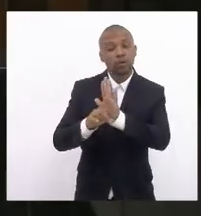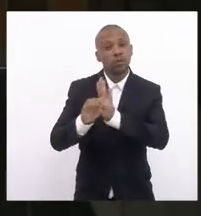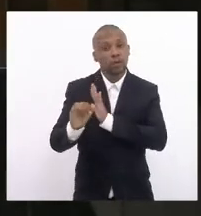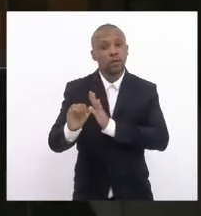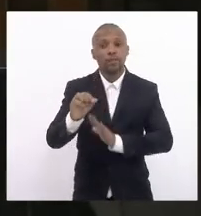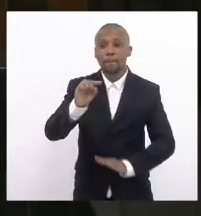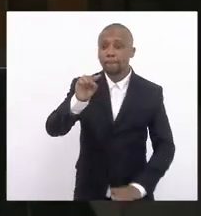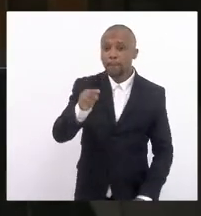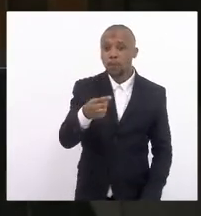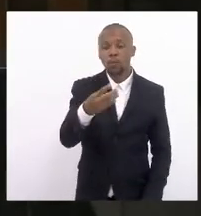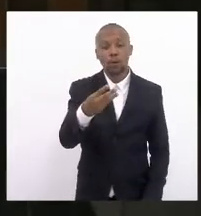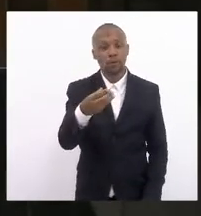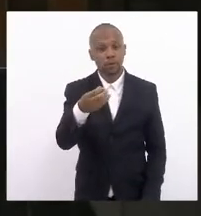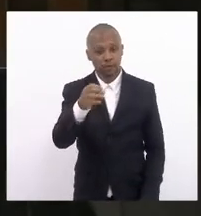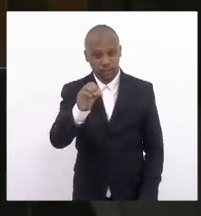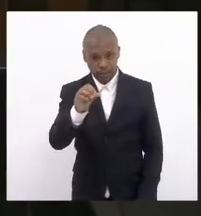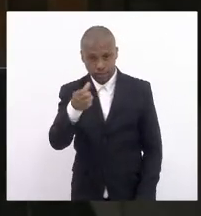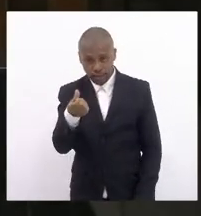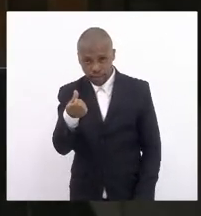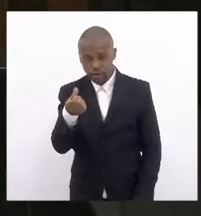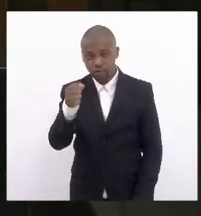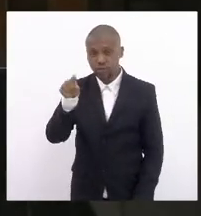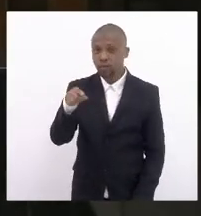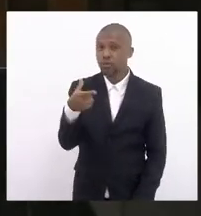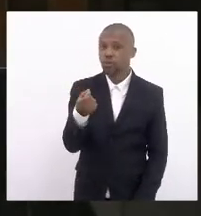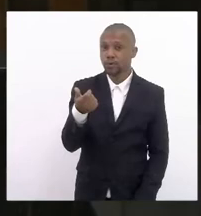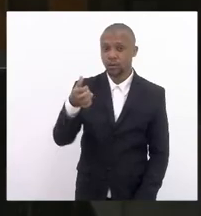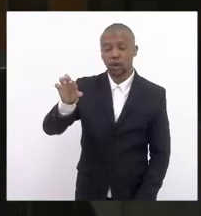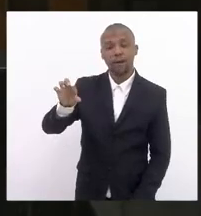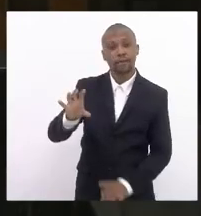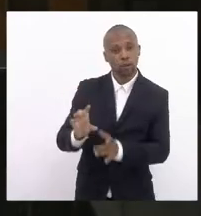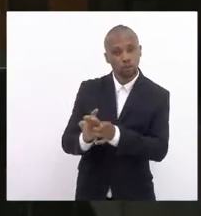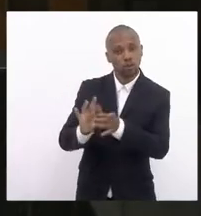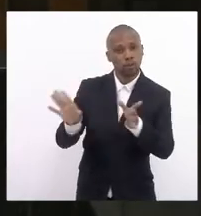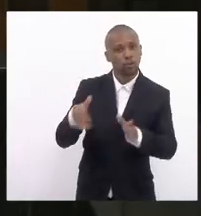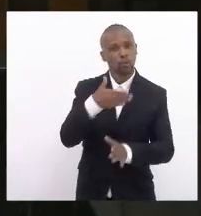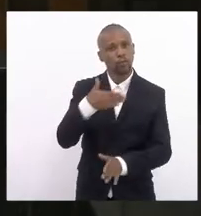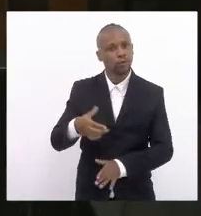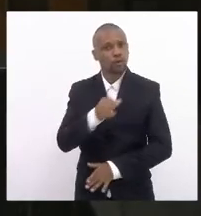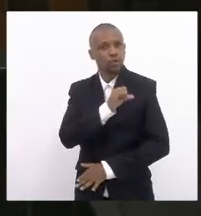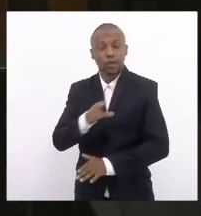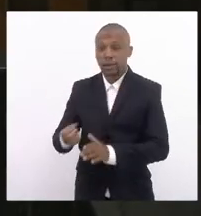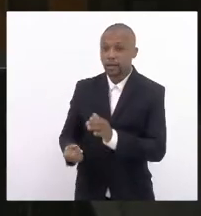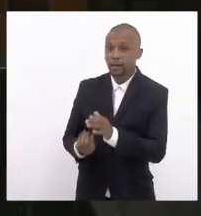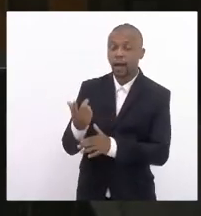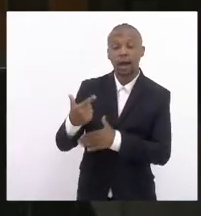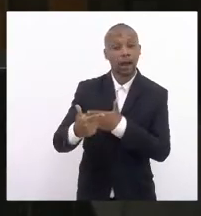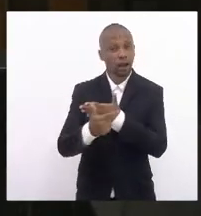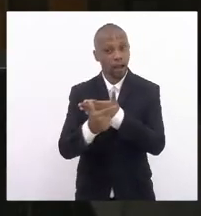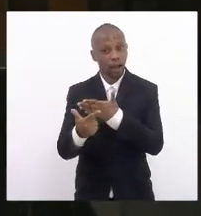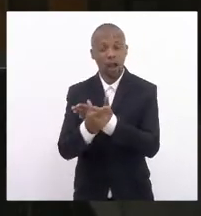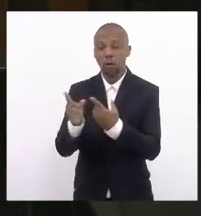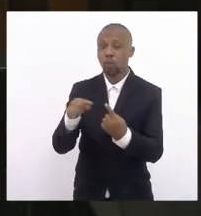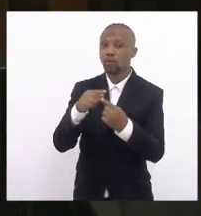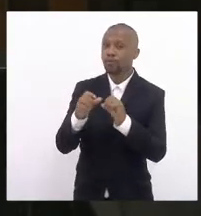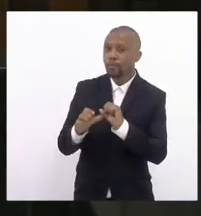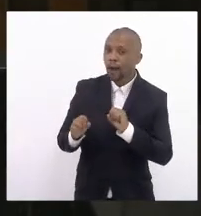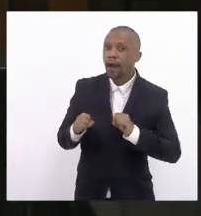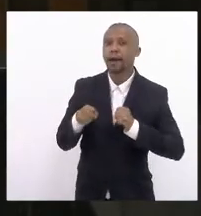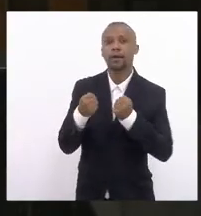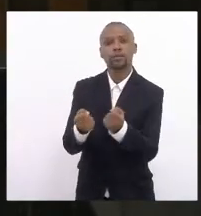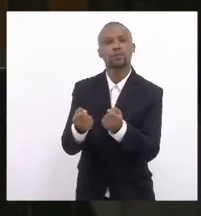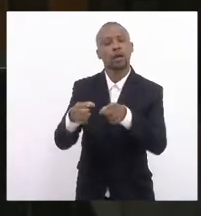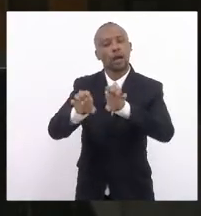1406/2019, que autoriza o governo do Estado a criar cargos para garantir essa estrutura